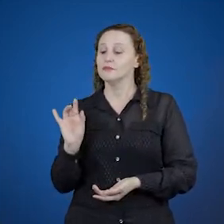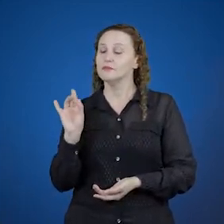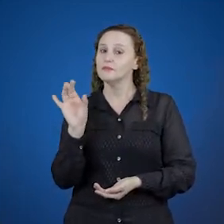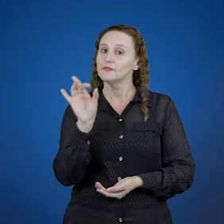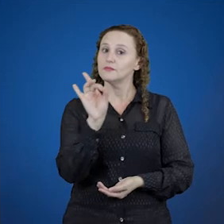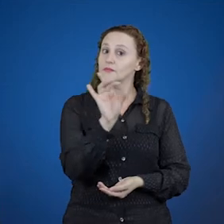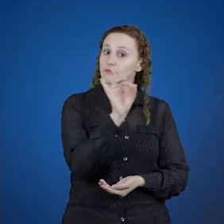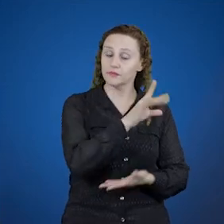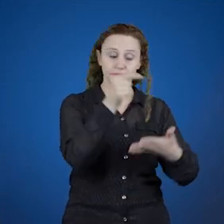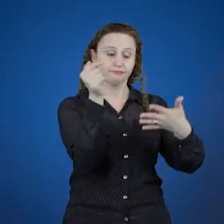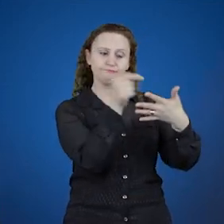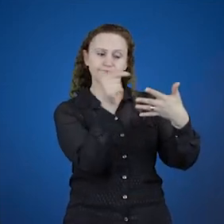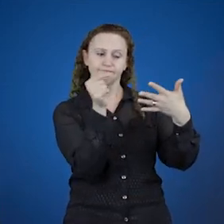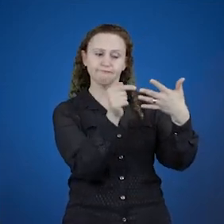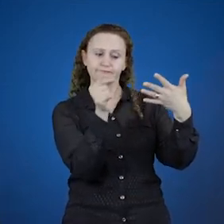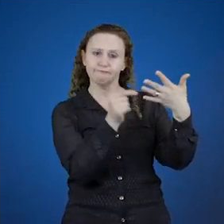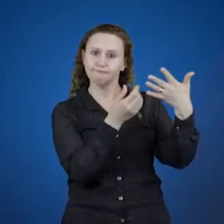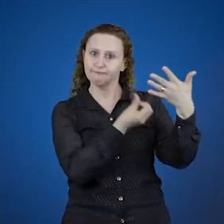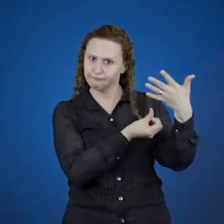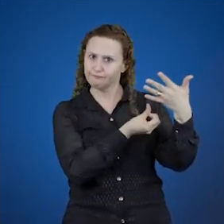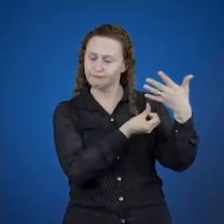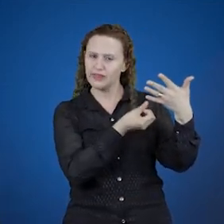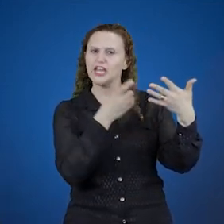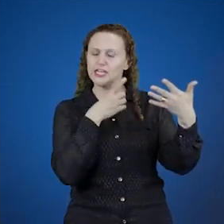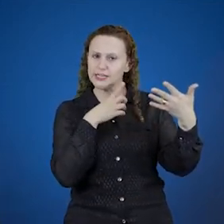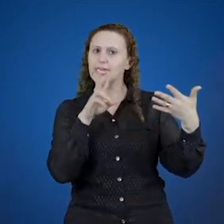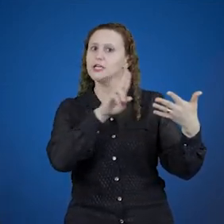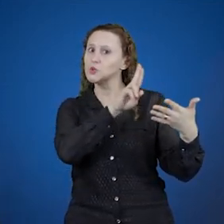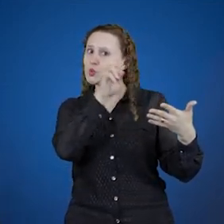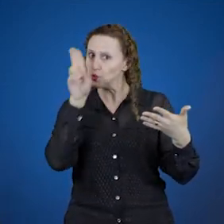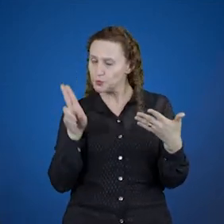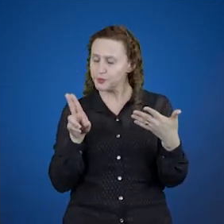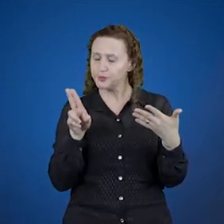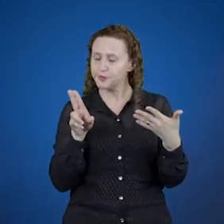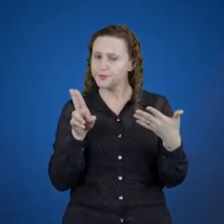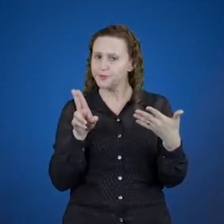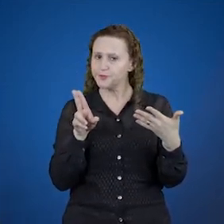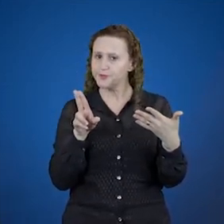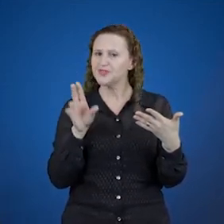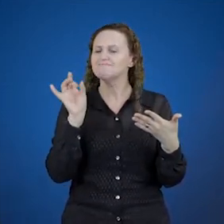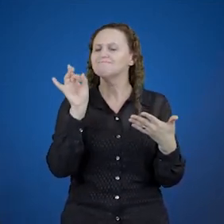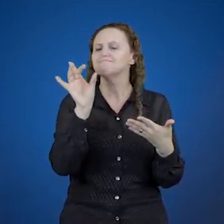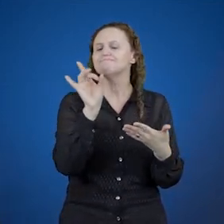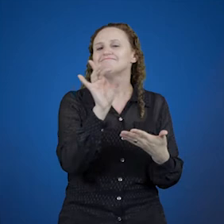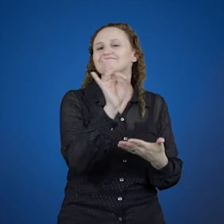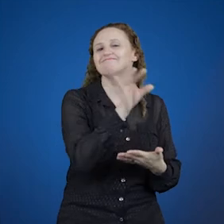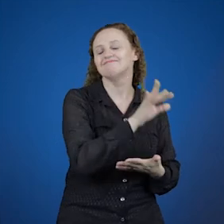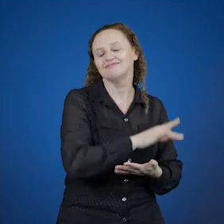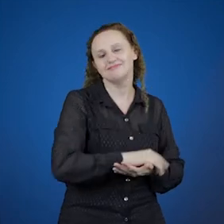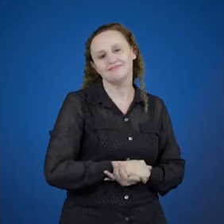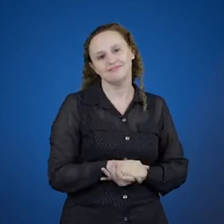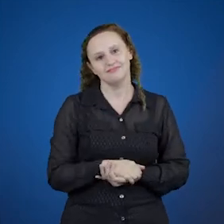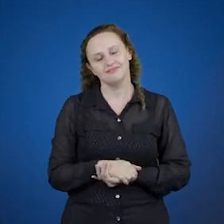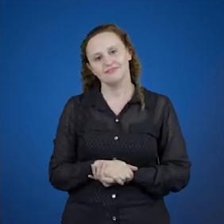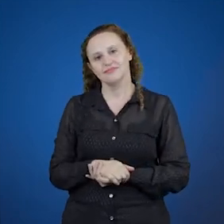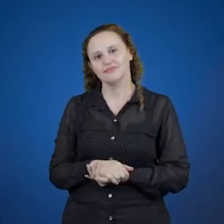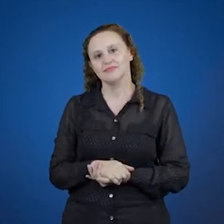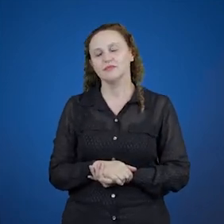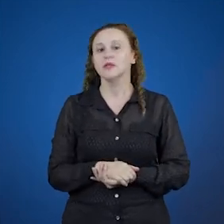a cada caso Latino ele recebe um nome específico